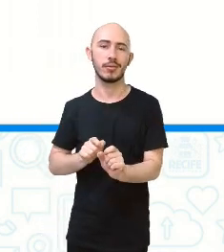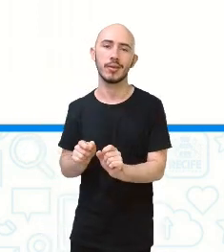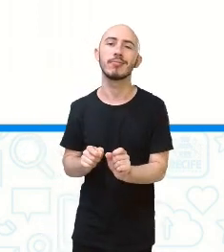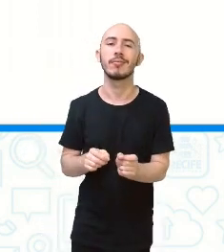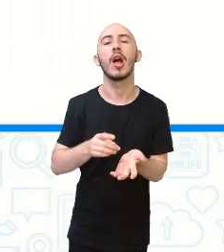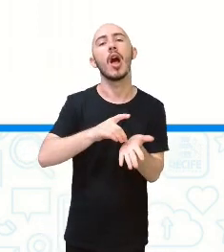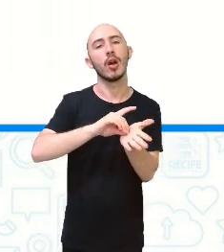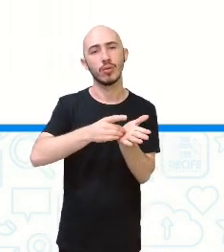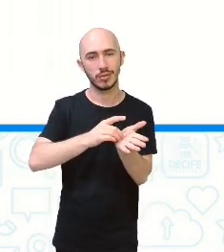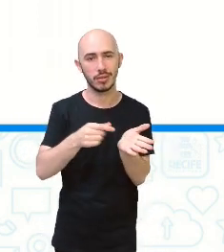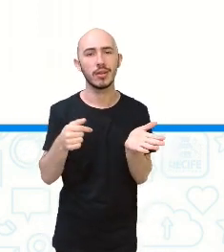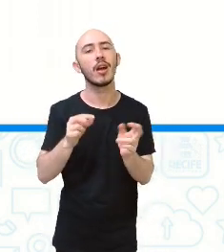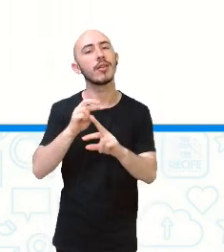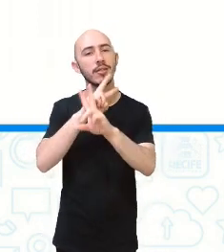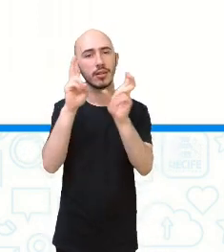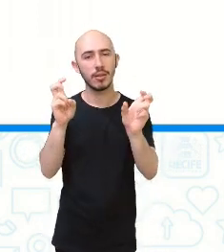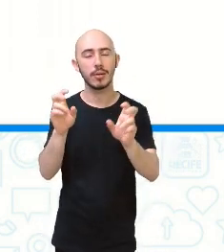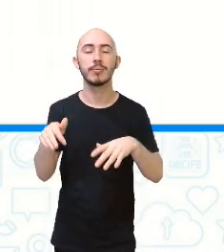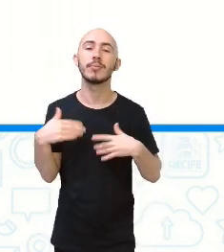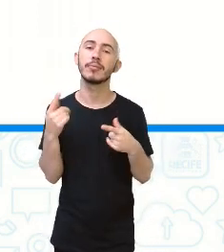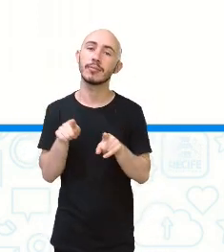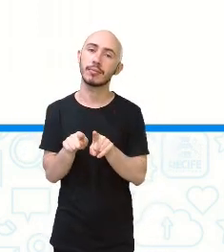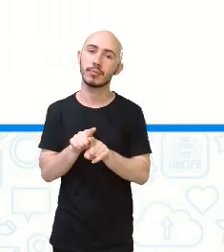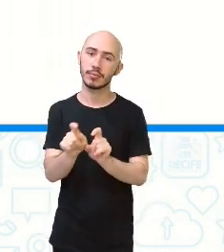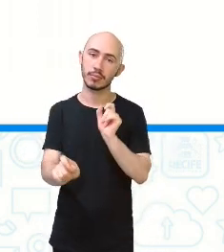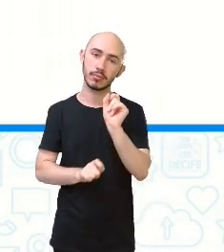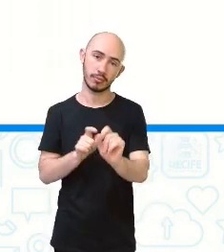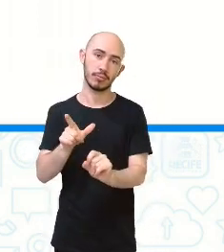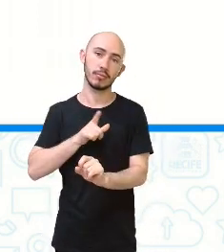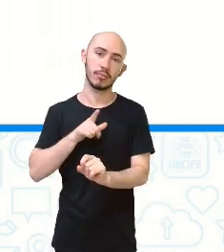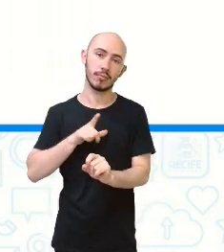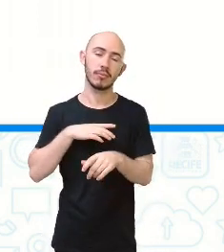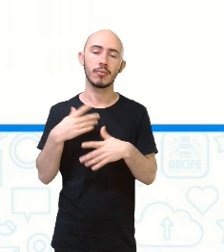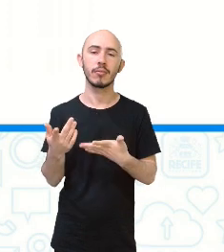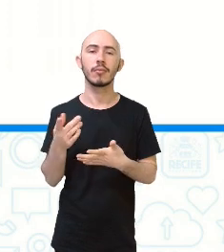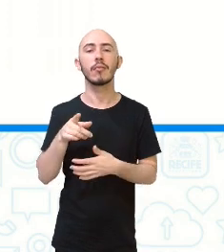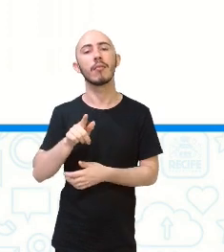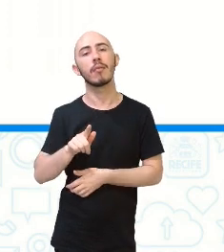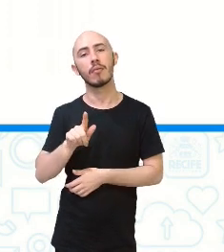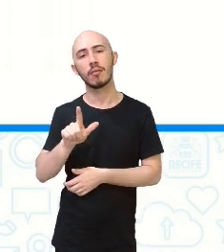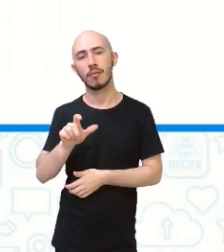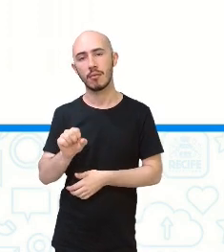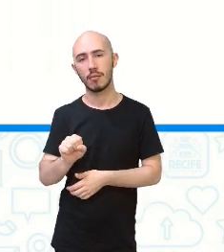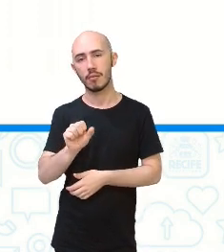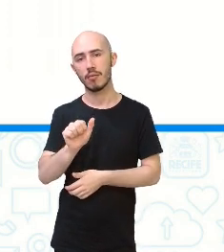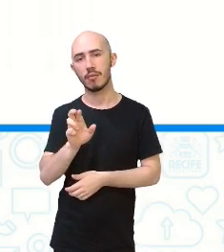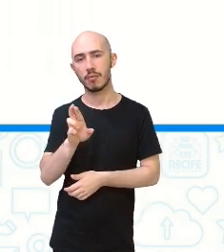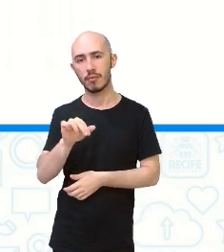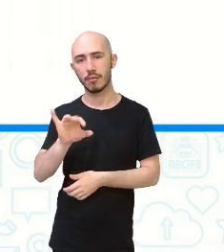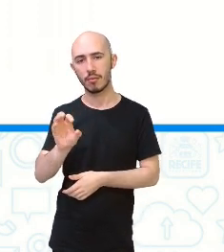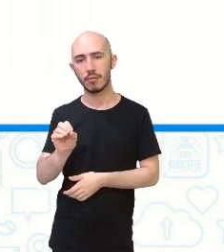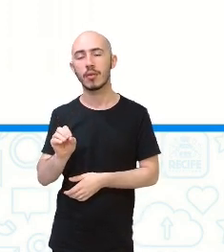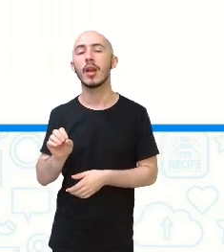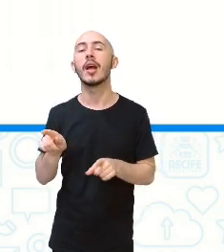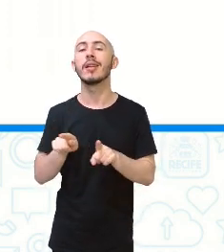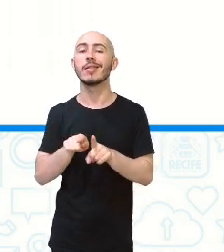hoje, o nosso principal assunto. Mas também ele se encontra assim em glossários, como a gente falou, e enciclopédias. Então